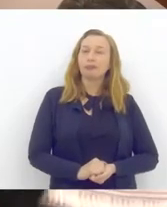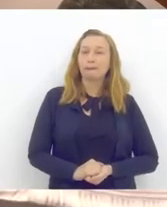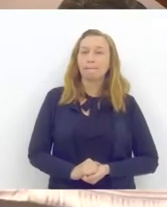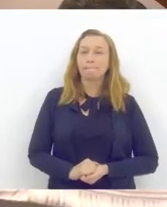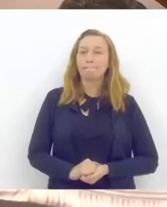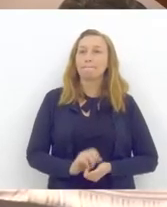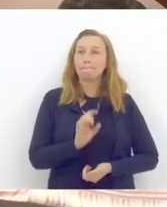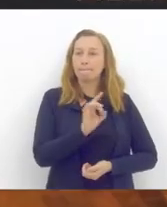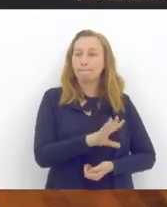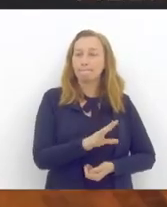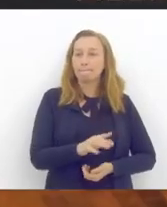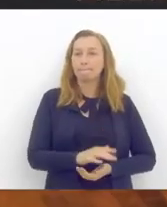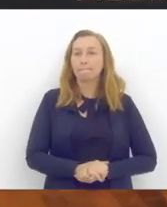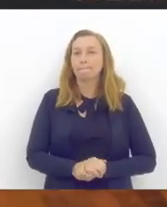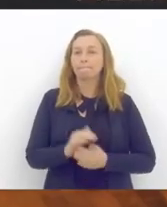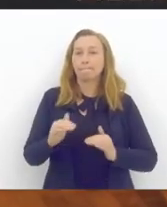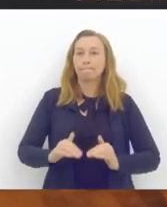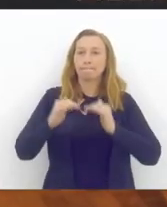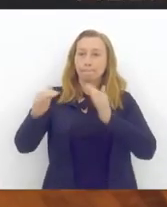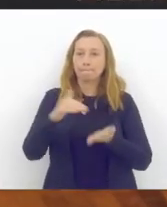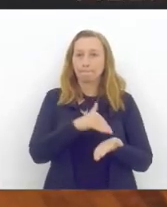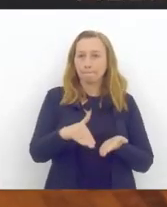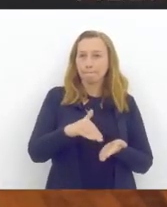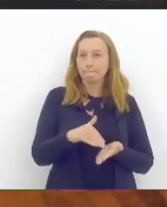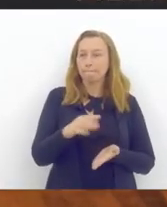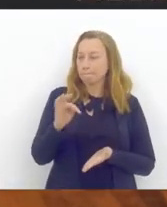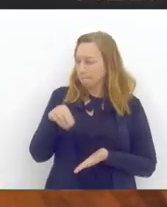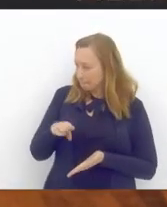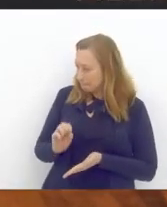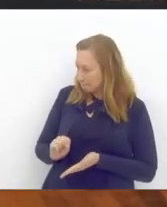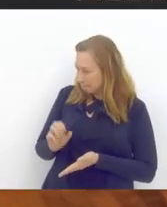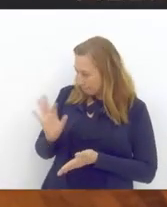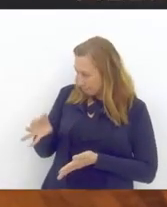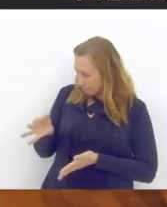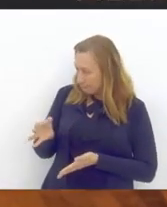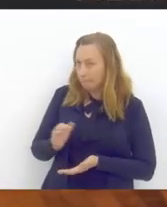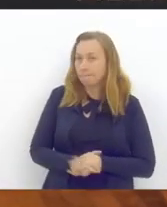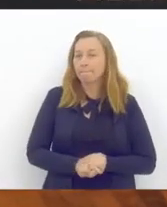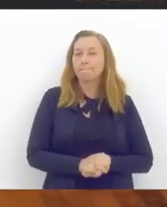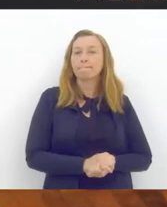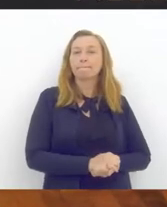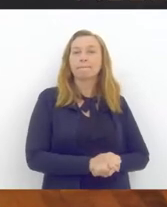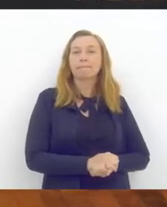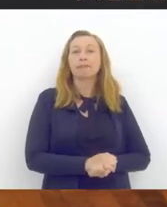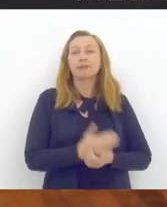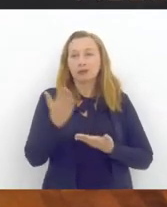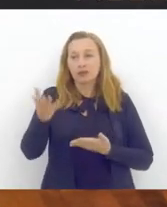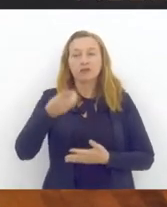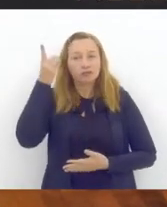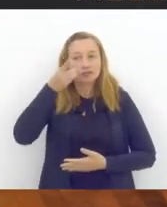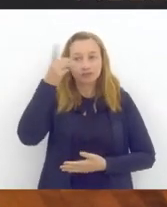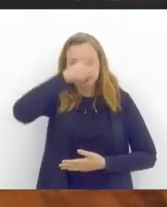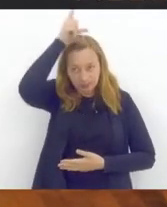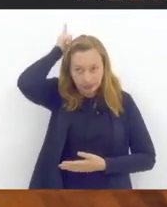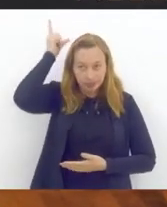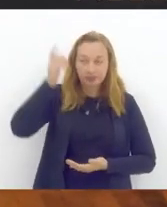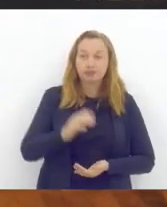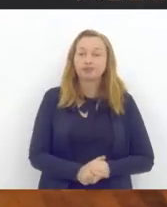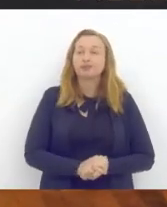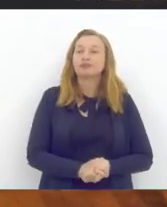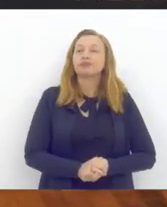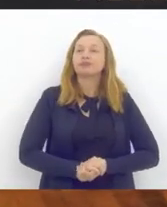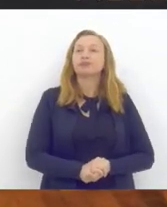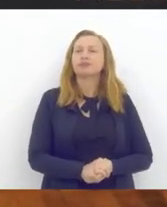Nosso último inscrito, o subsecretário Thompson, está contemplado. Bom, então, deputado Luiz Paulo.